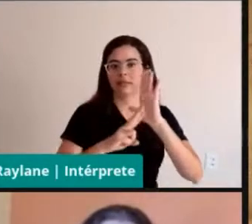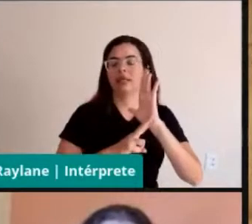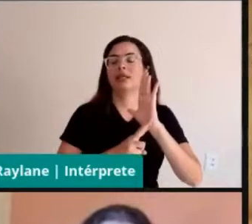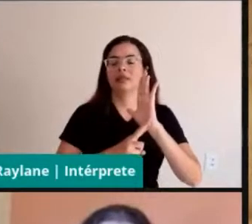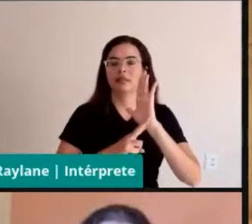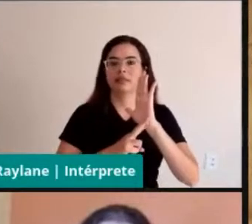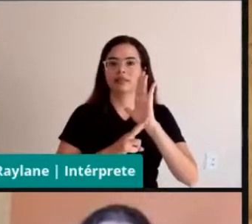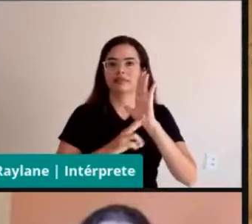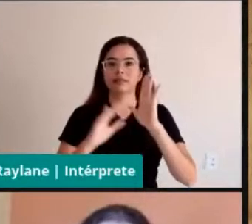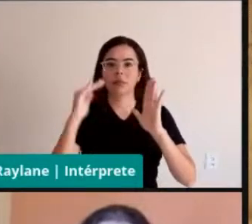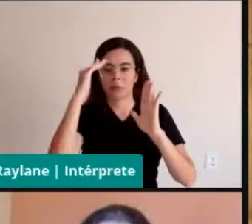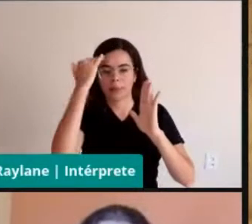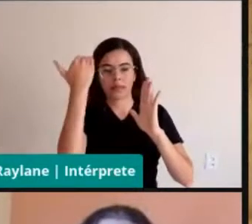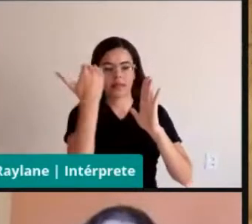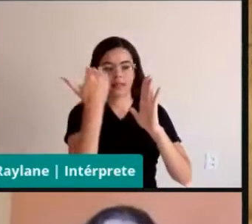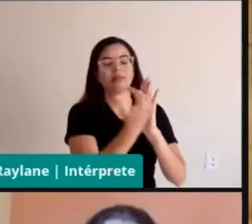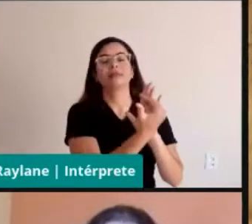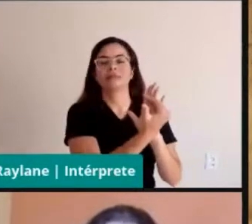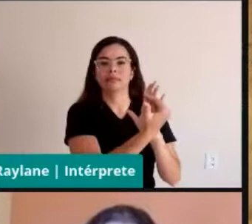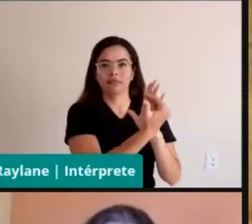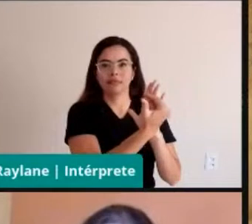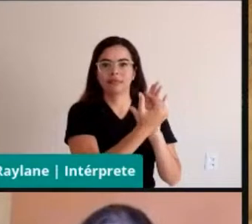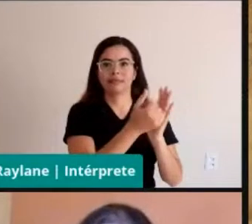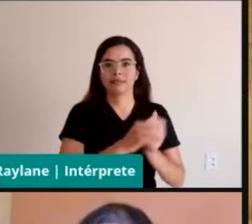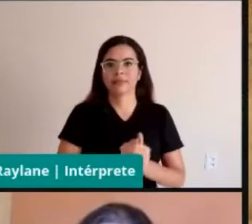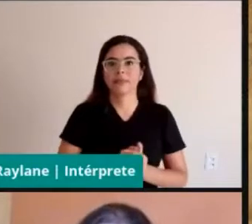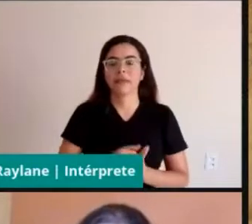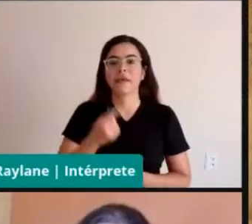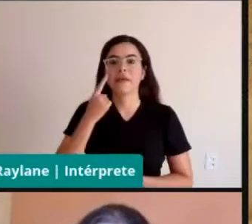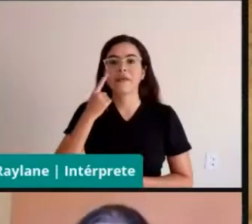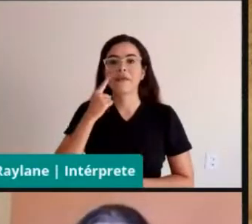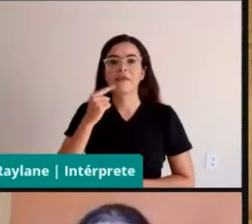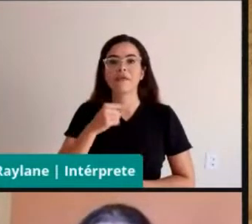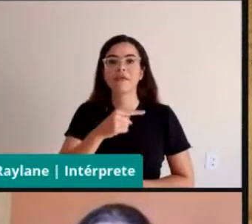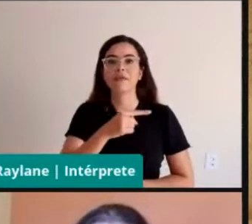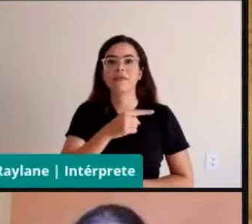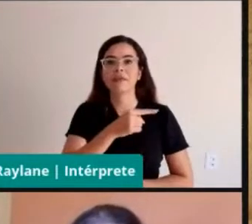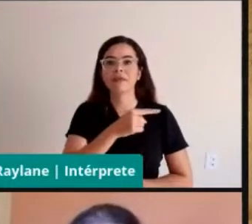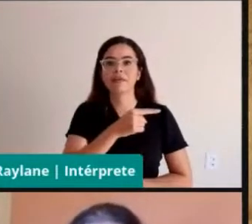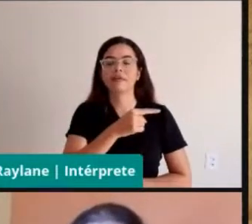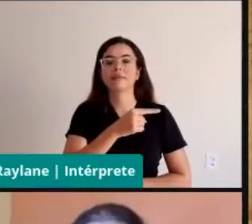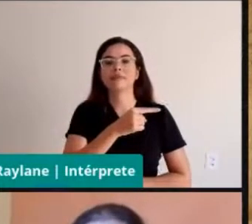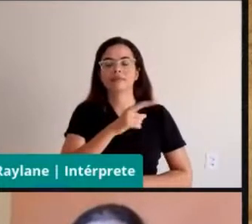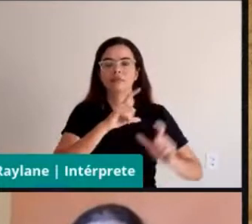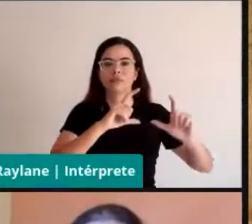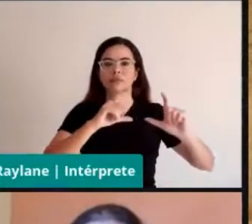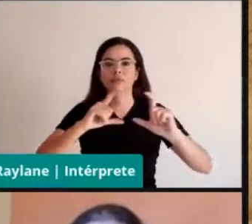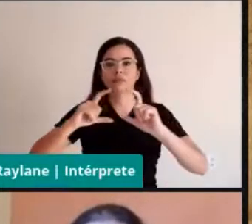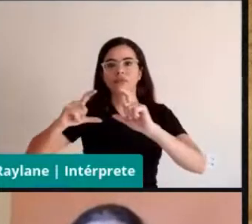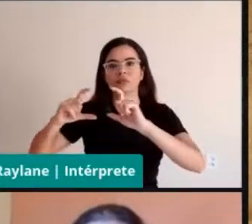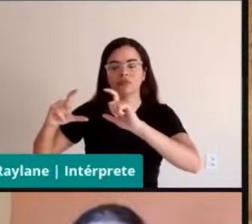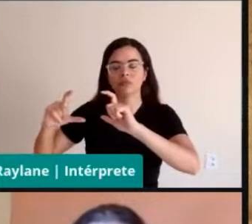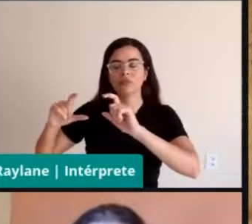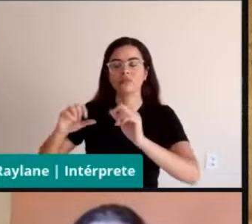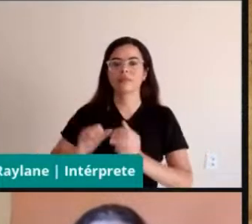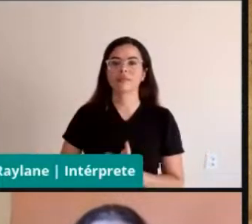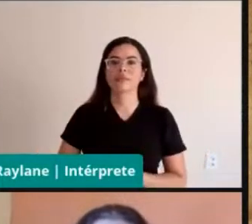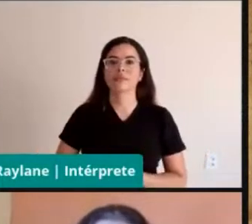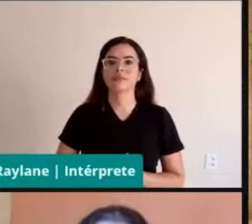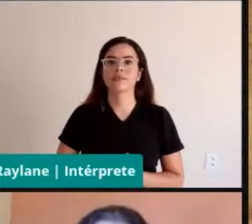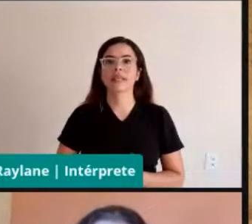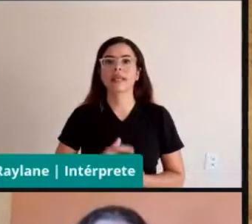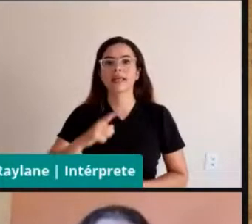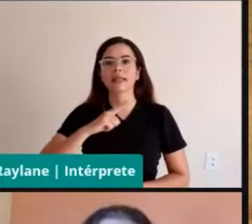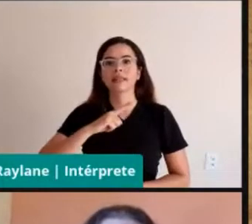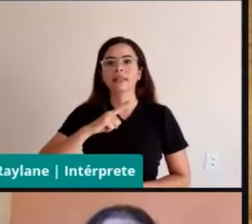ver diferentes sistemas de RPG. Entre eles, aqui mais à direita, tem o